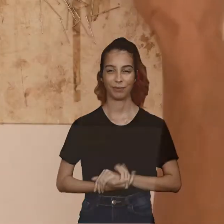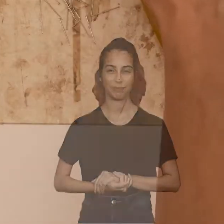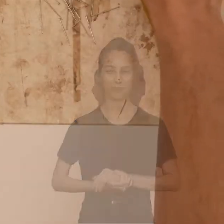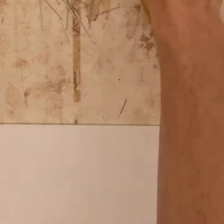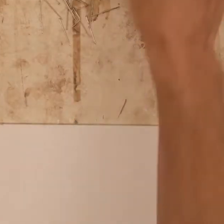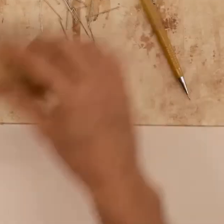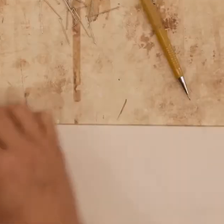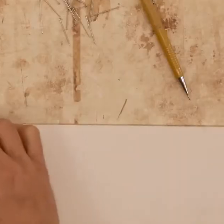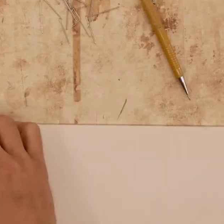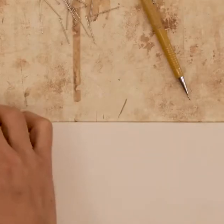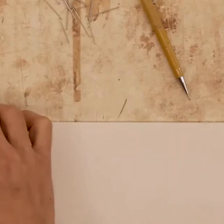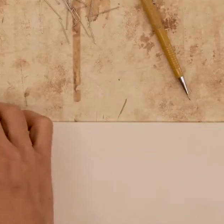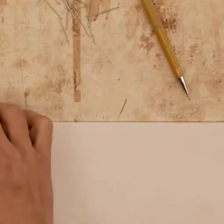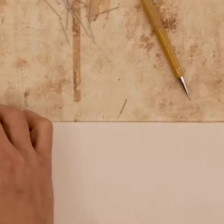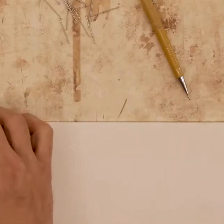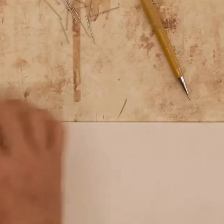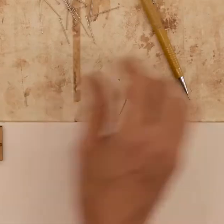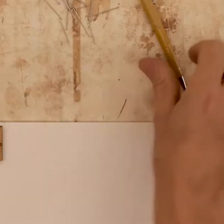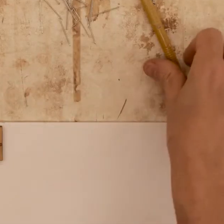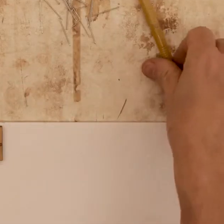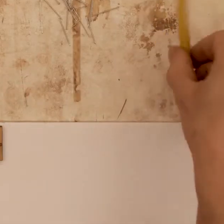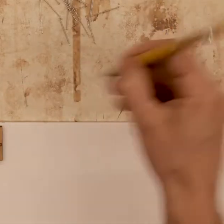27.